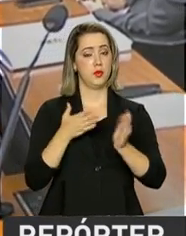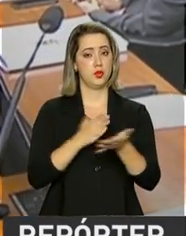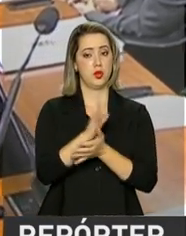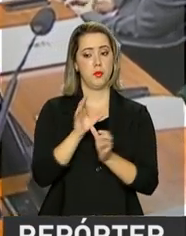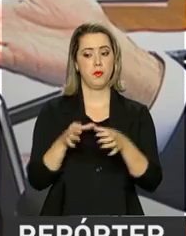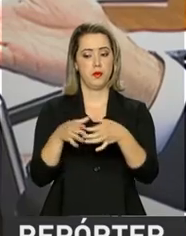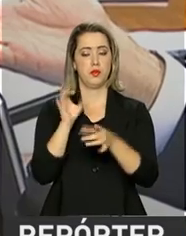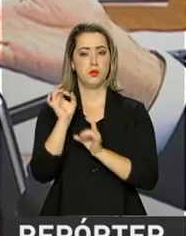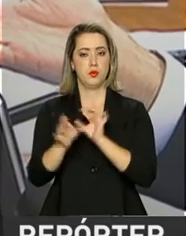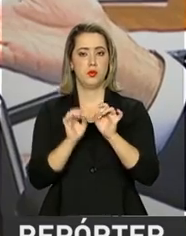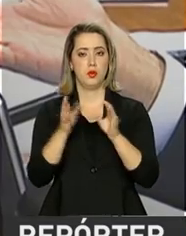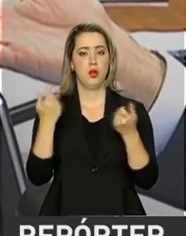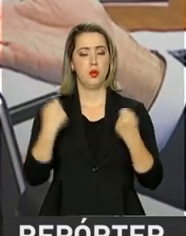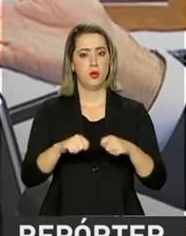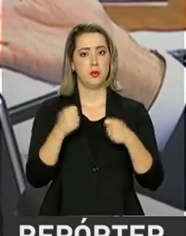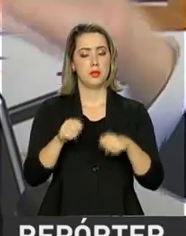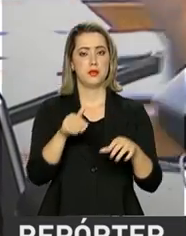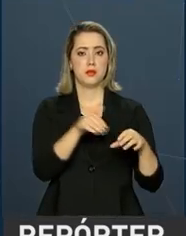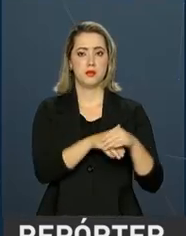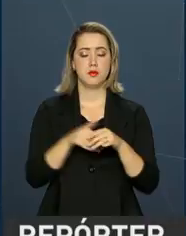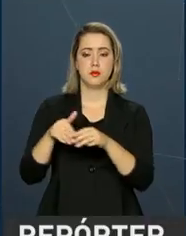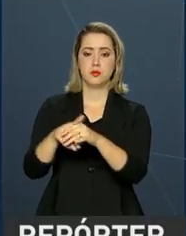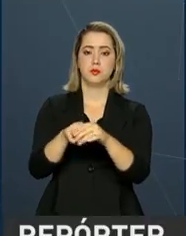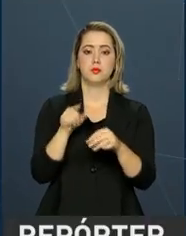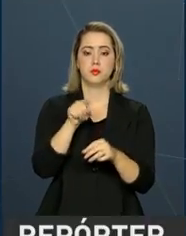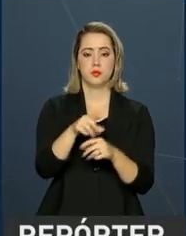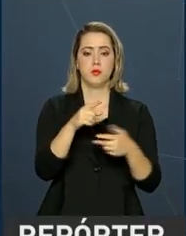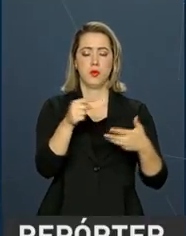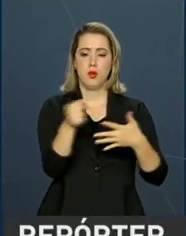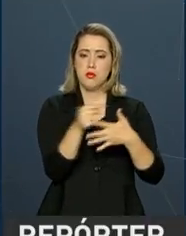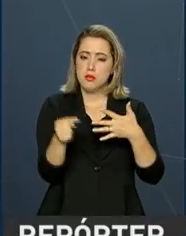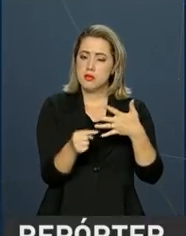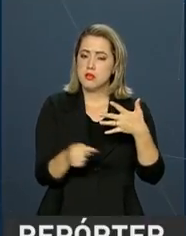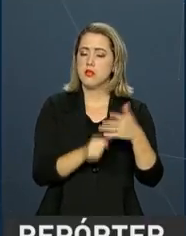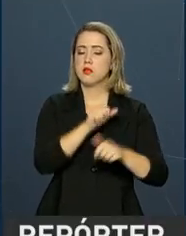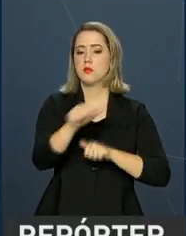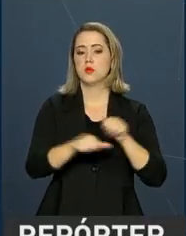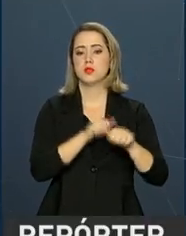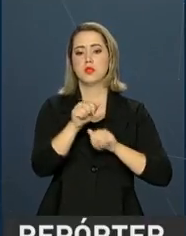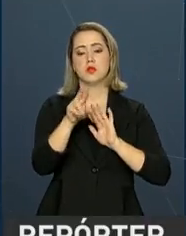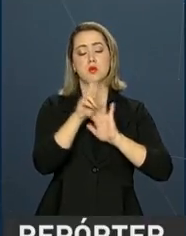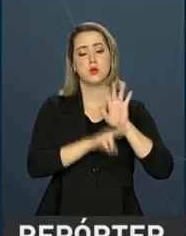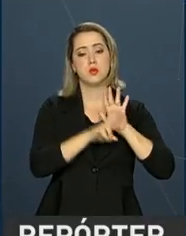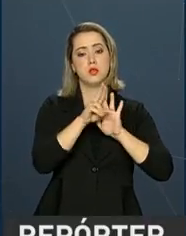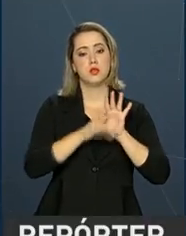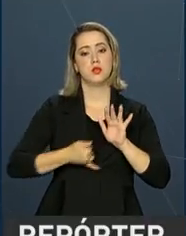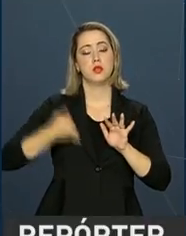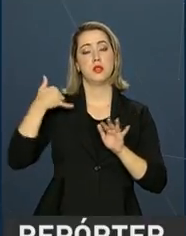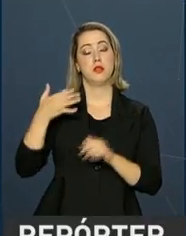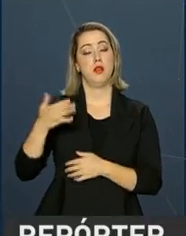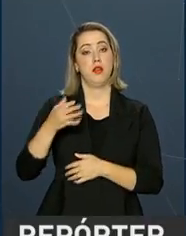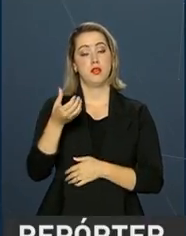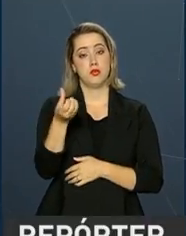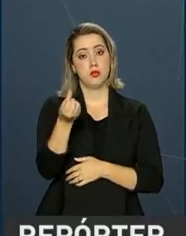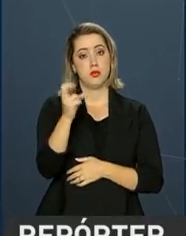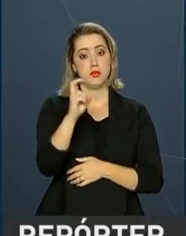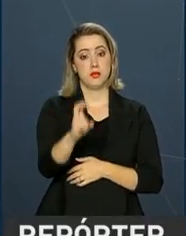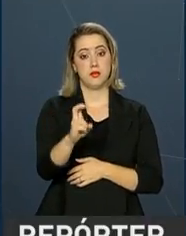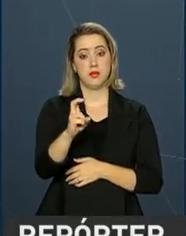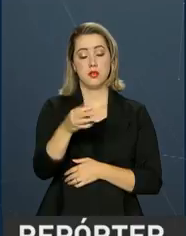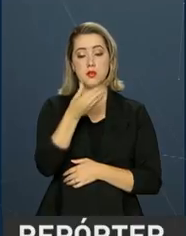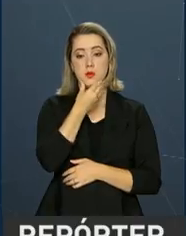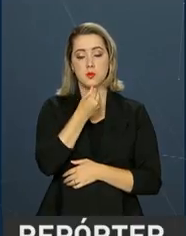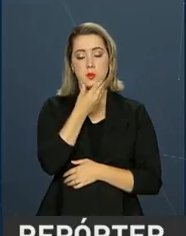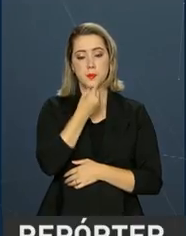especial e agora seguem para o plenário entre as alterações o relatório mantém a idade mínima de 65 anos para